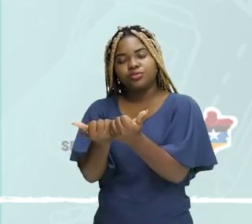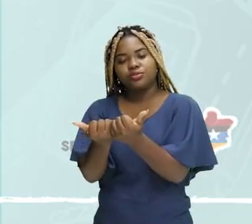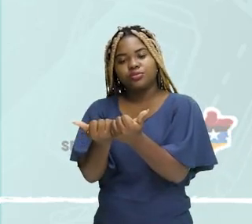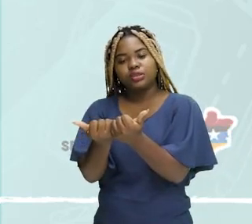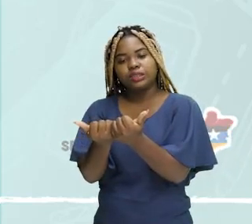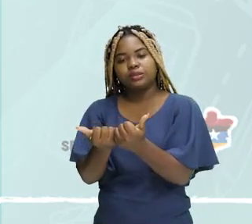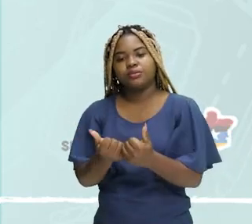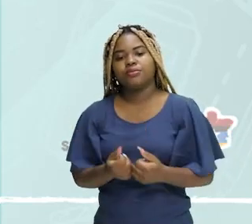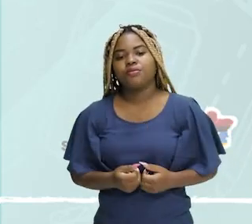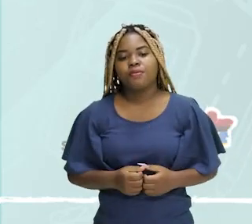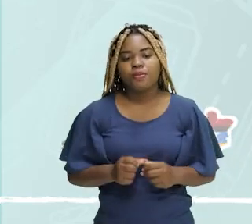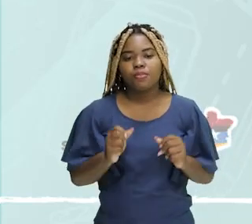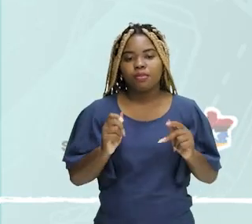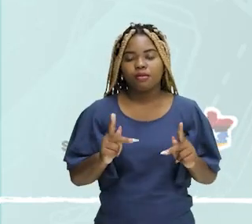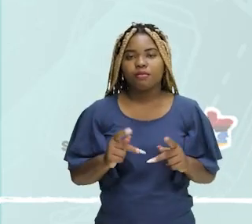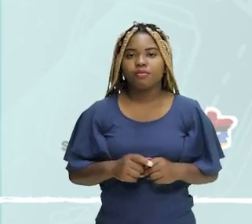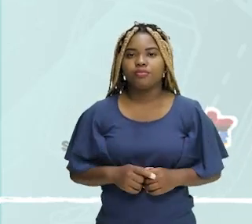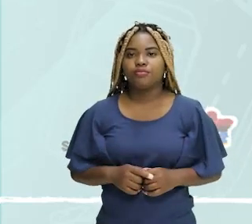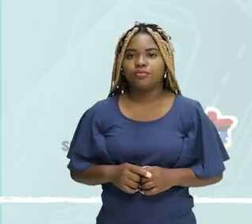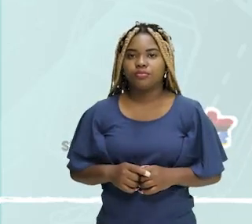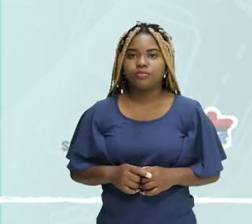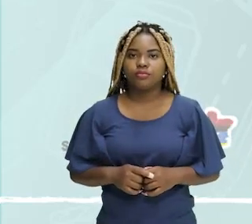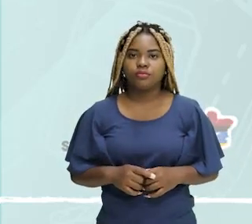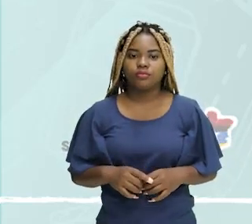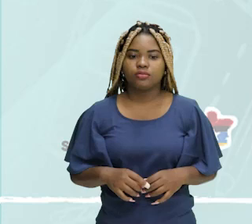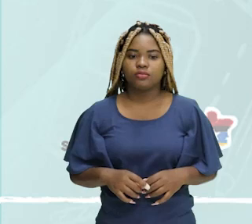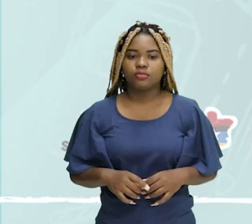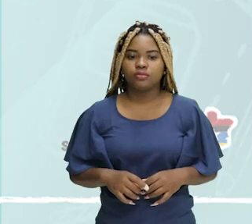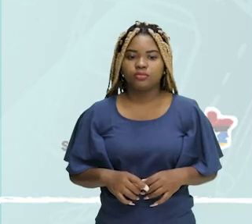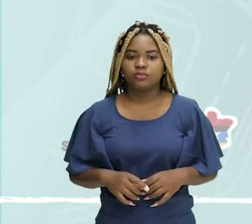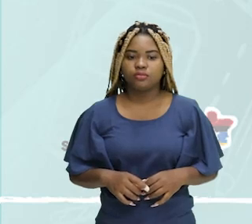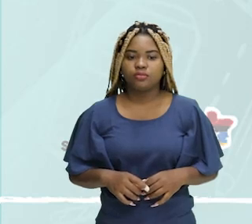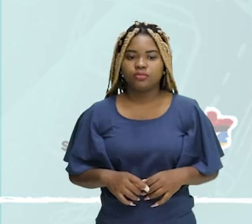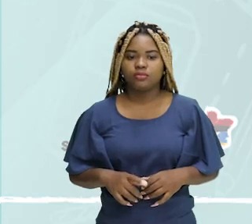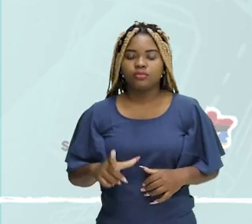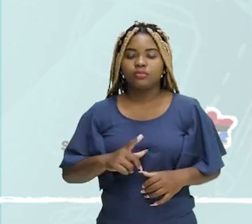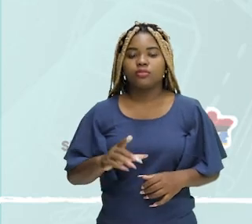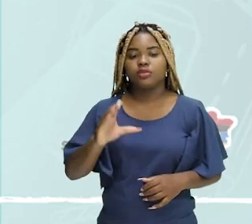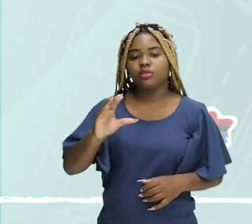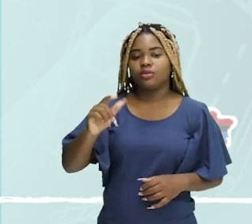os valores de cada substância. Então, o valor do